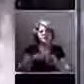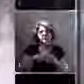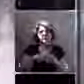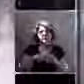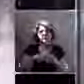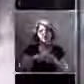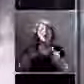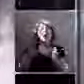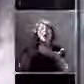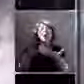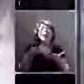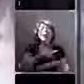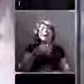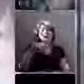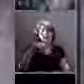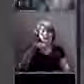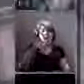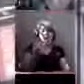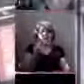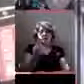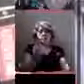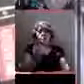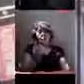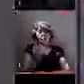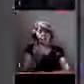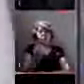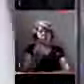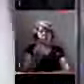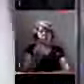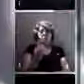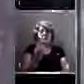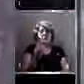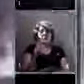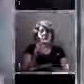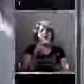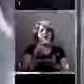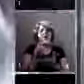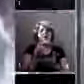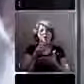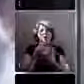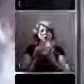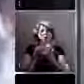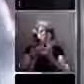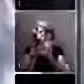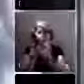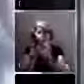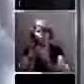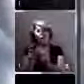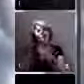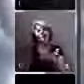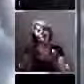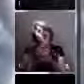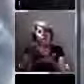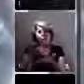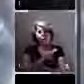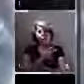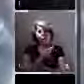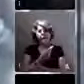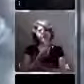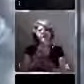página 91, tá? Tá. Página 91, ainda com problemas aí de ortografia. Uhum. Essa sua